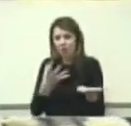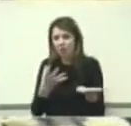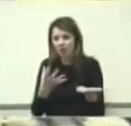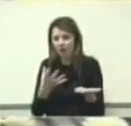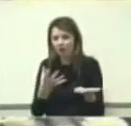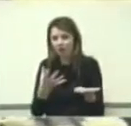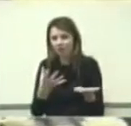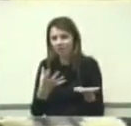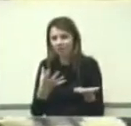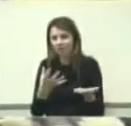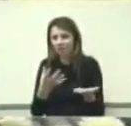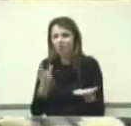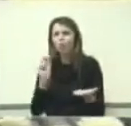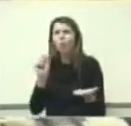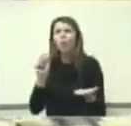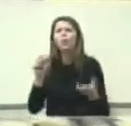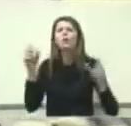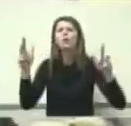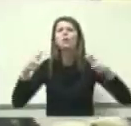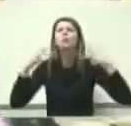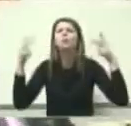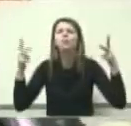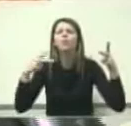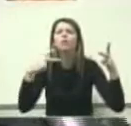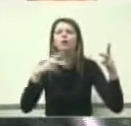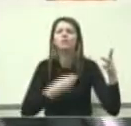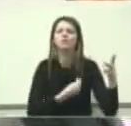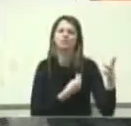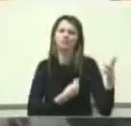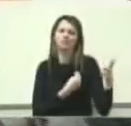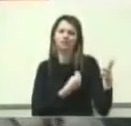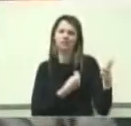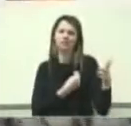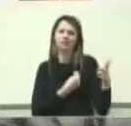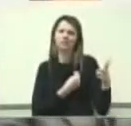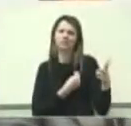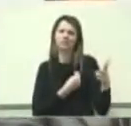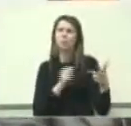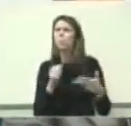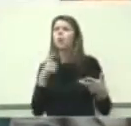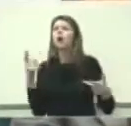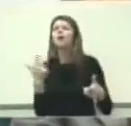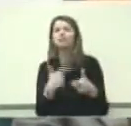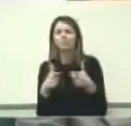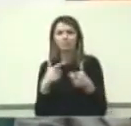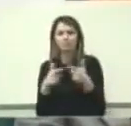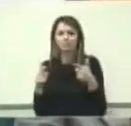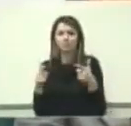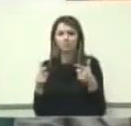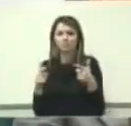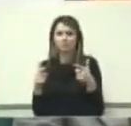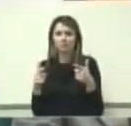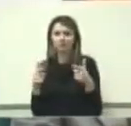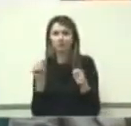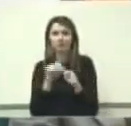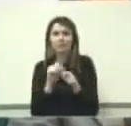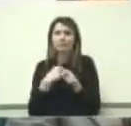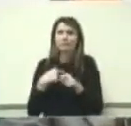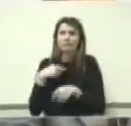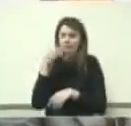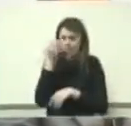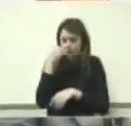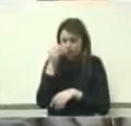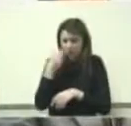tempestades Será que o vento contrário tem feito com que desanimemos da primeira Fé do primeiro amor